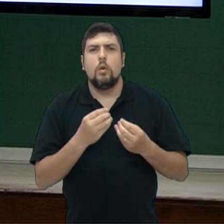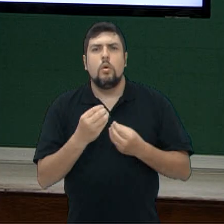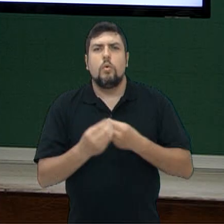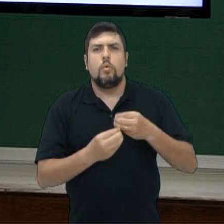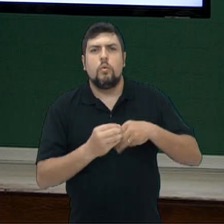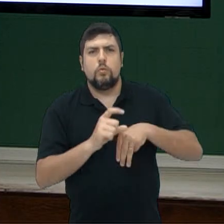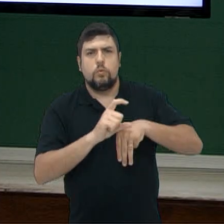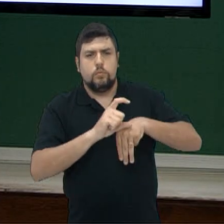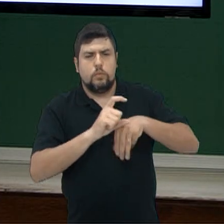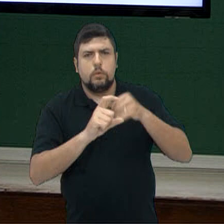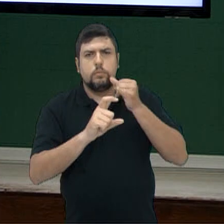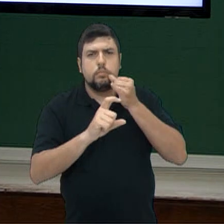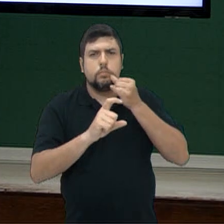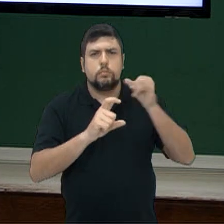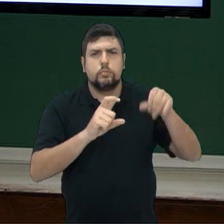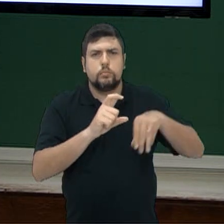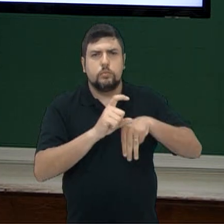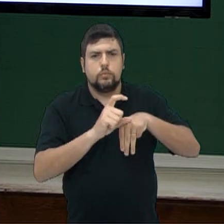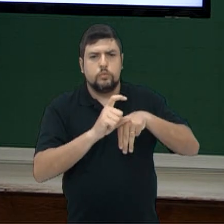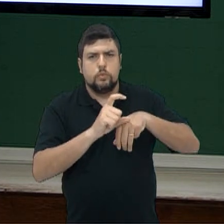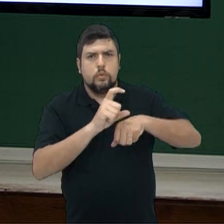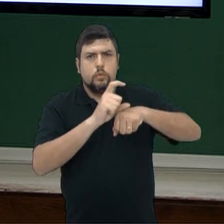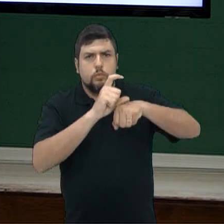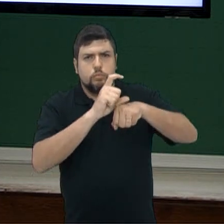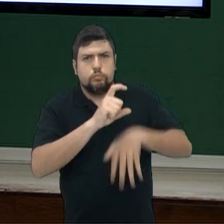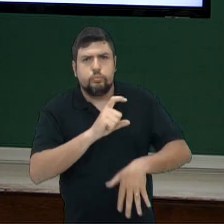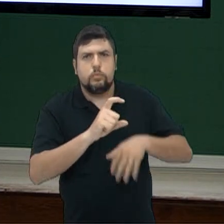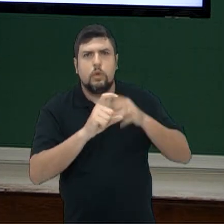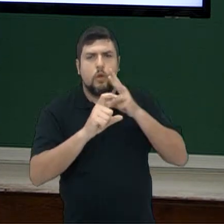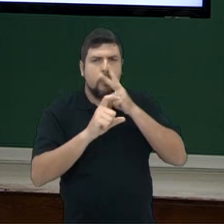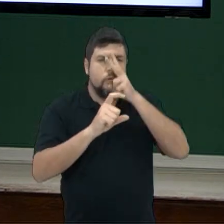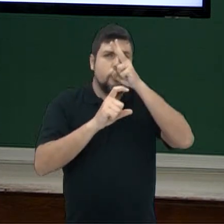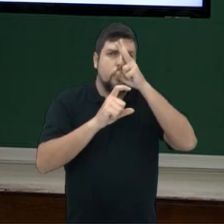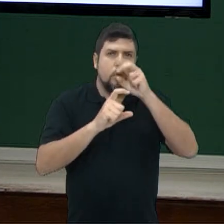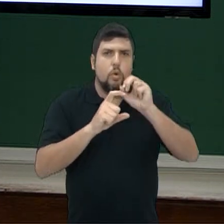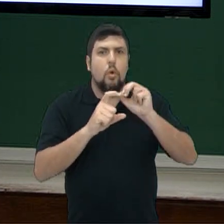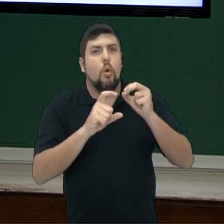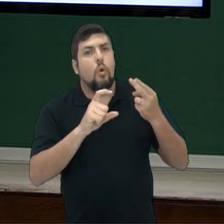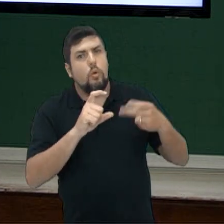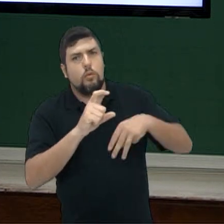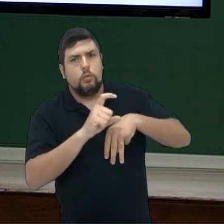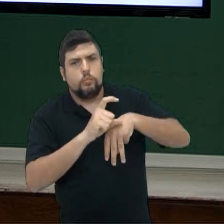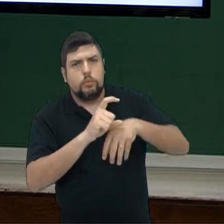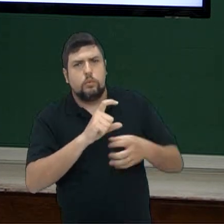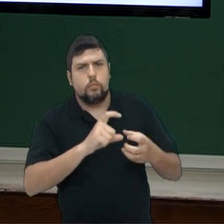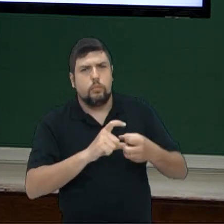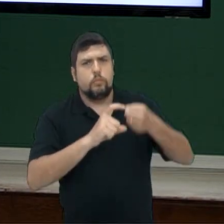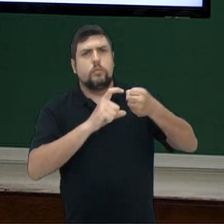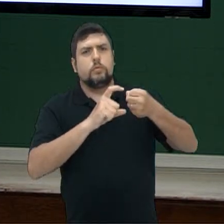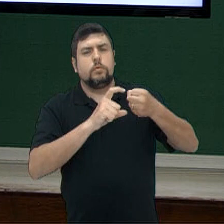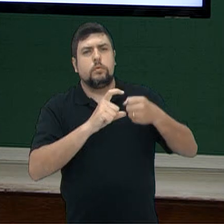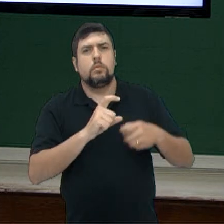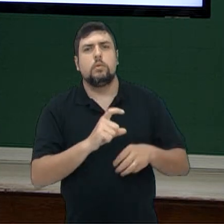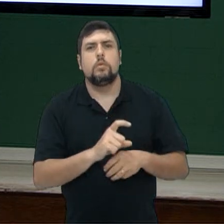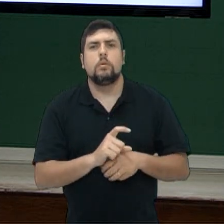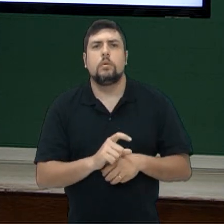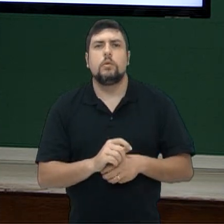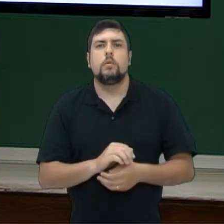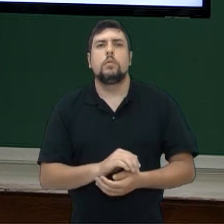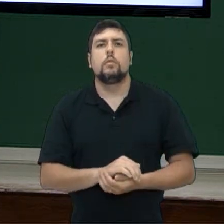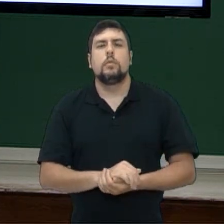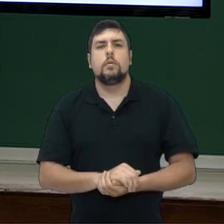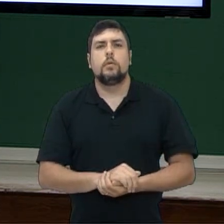corrente ou aumenta a corrente elétrica, né, no caso. Potencializa, no caso, né? Ou potencializa ou